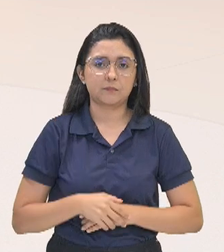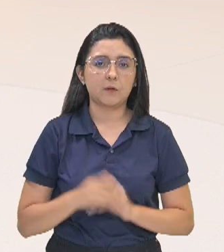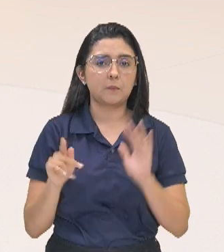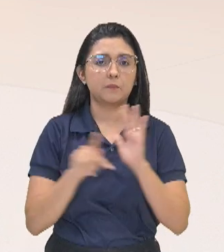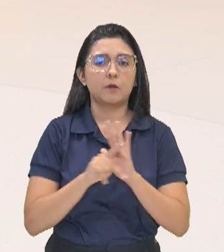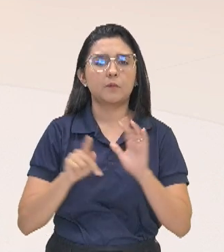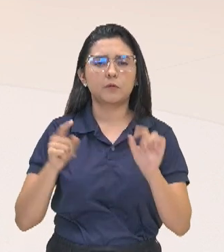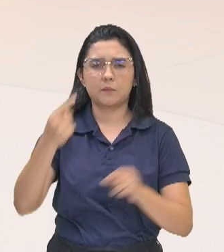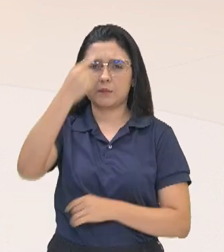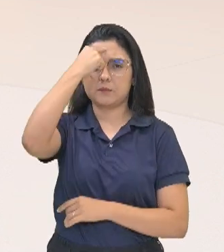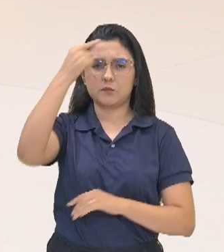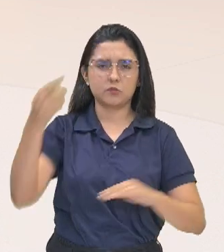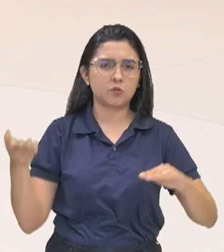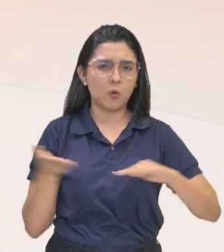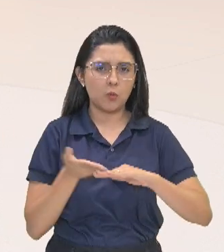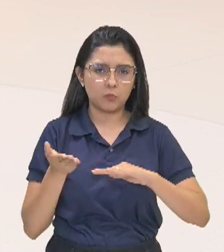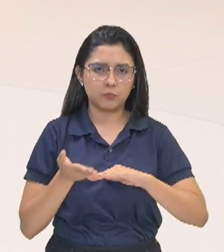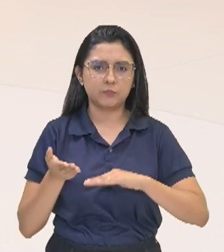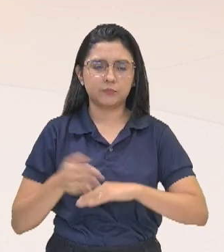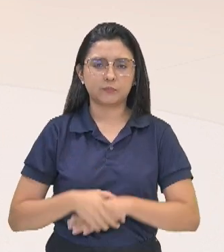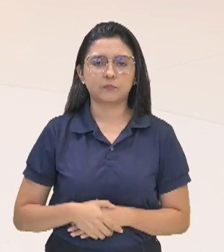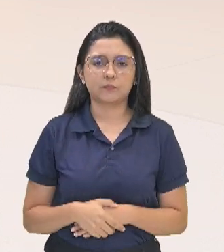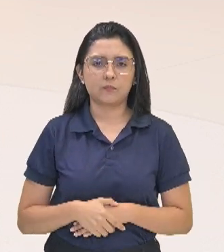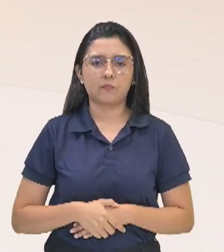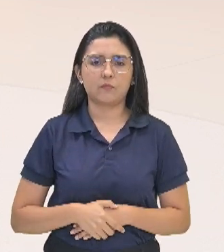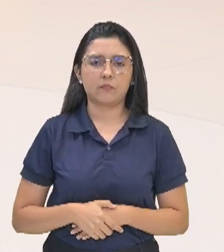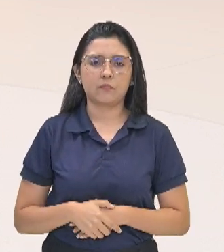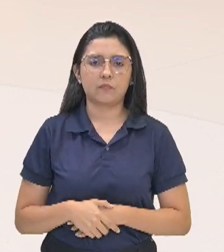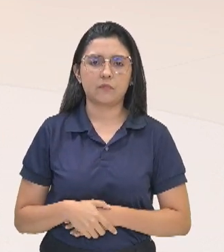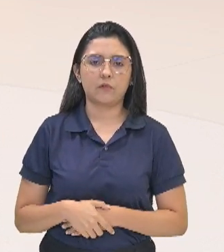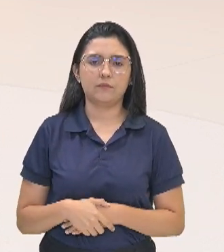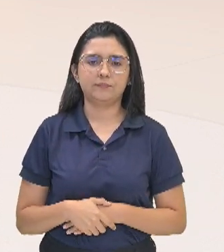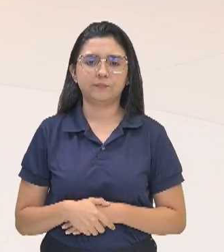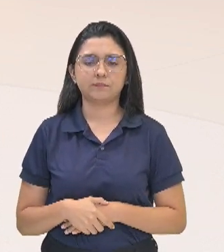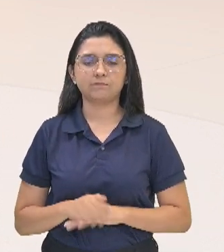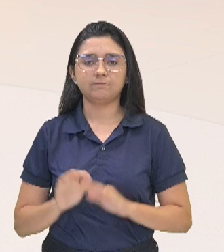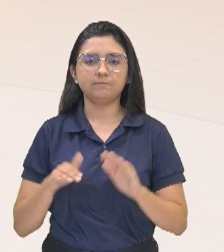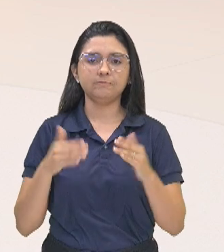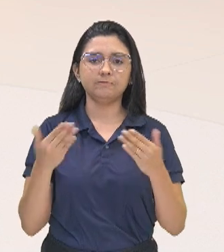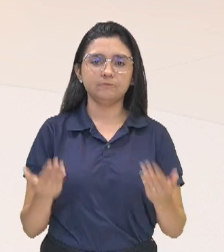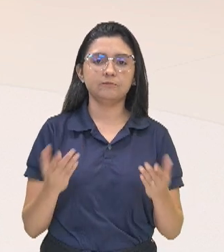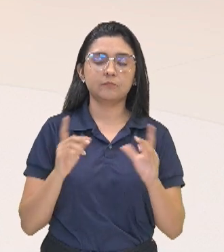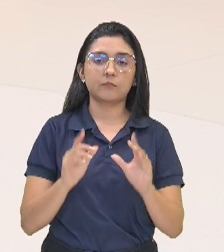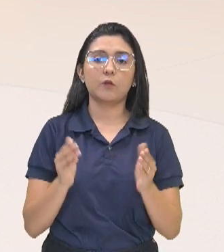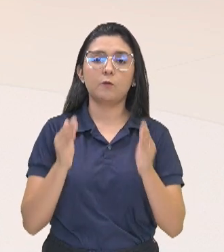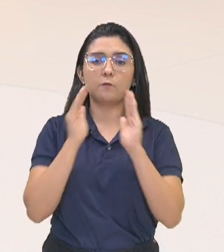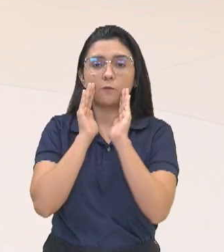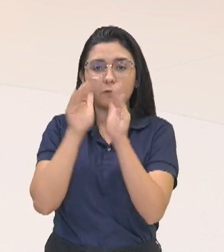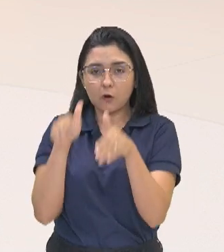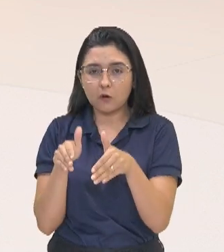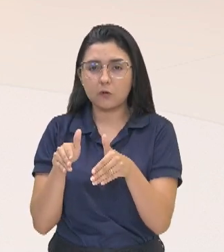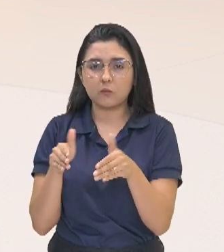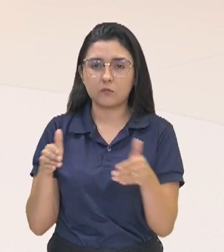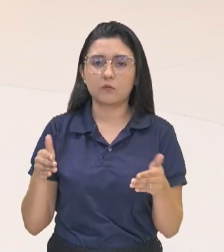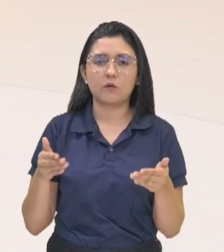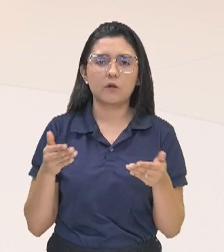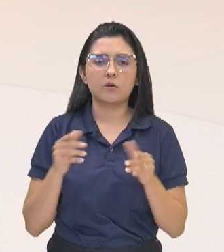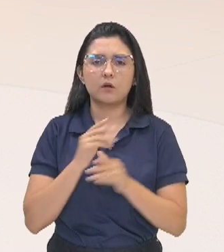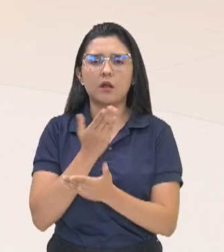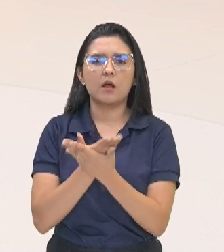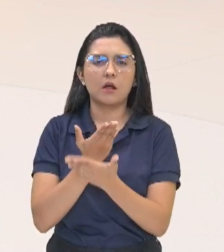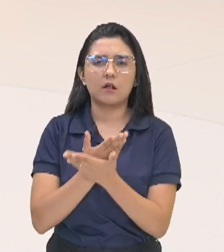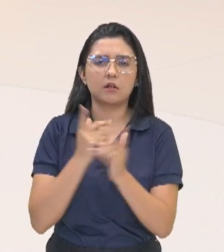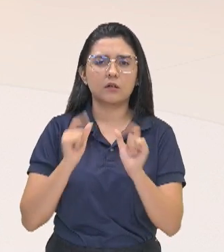pensamento moderno e contemporâneo, né, por que não dizer. Então, mas o foco nosso vai ser sobre a